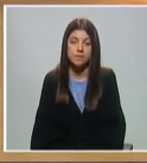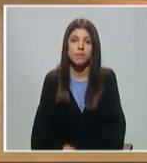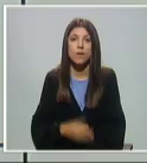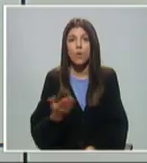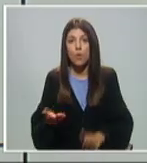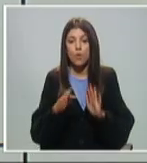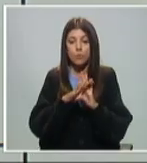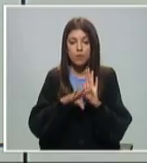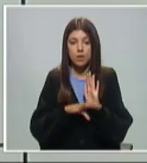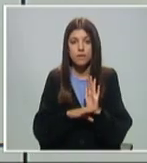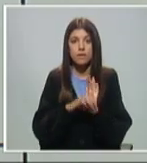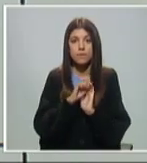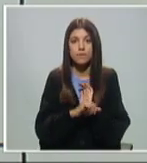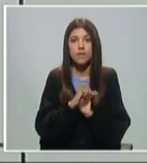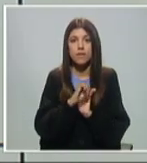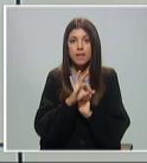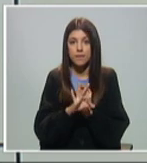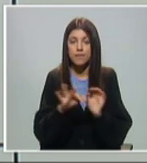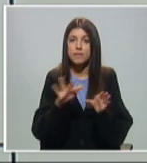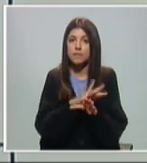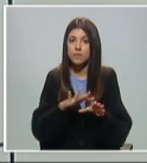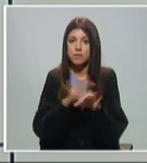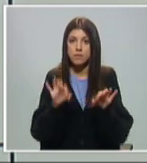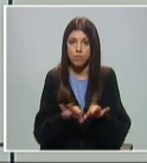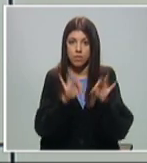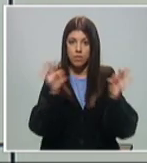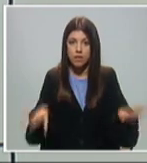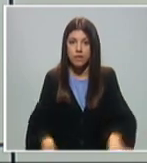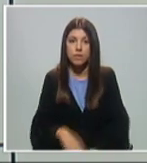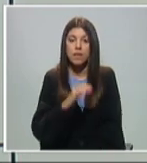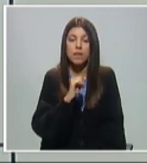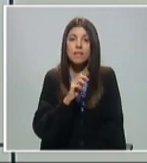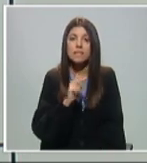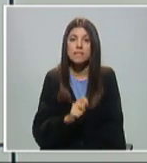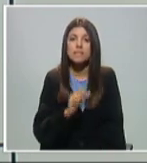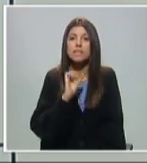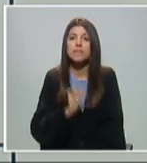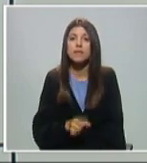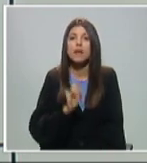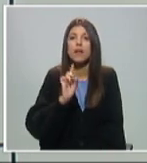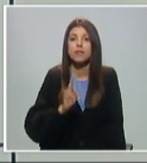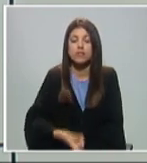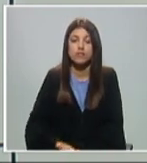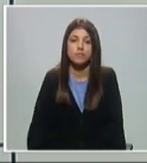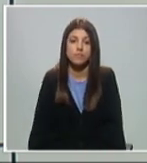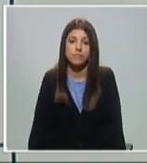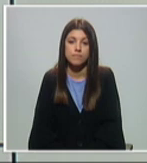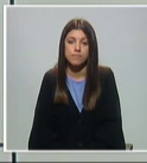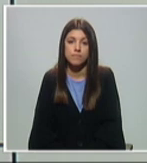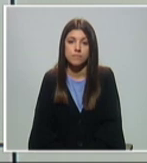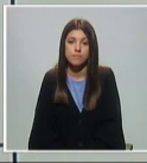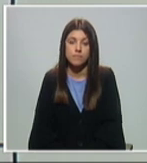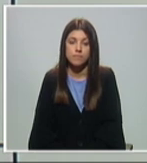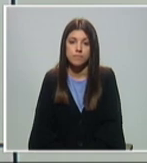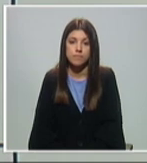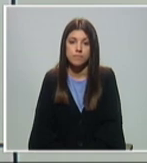if. É a mesma situação. E a função se serve para nós determinarmos estados, por exemplo, definir